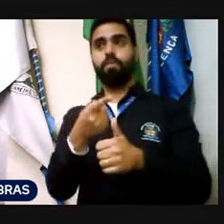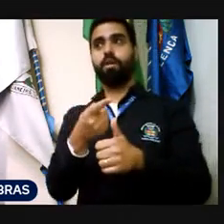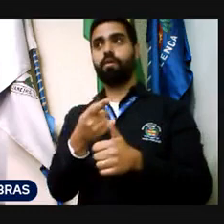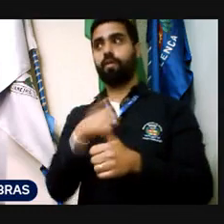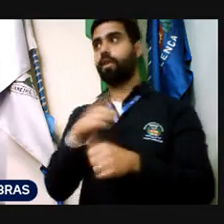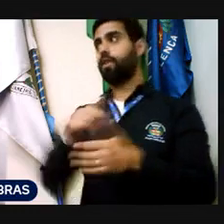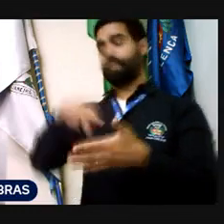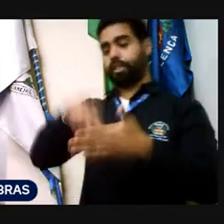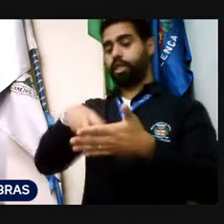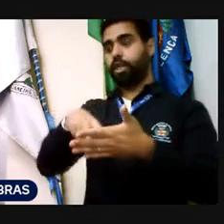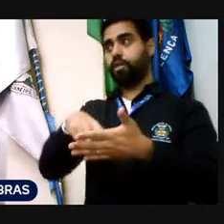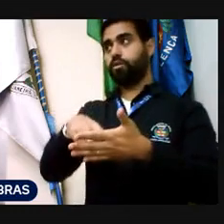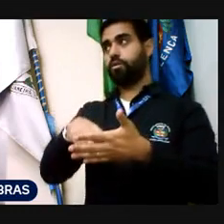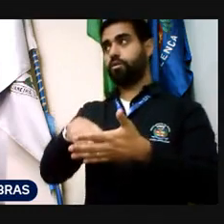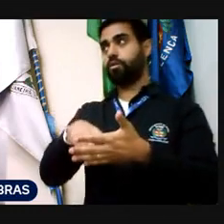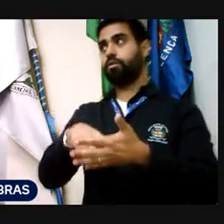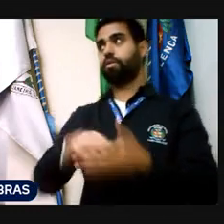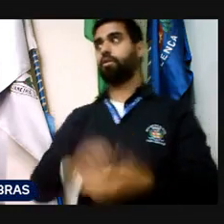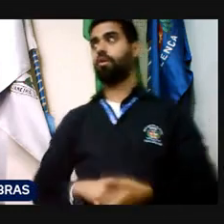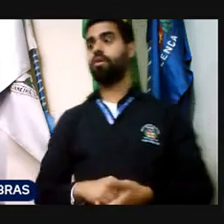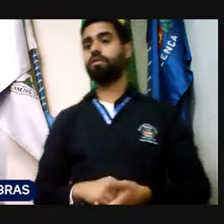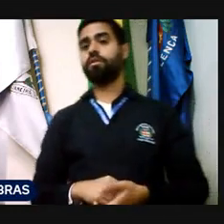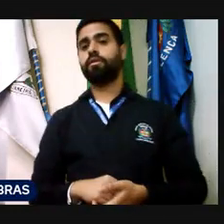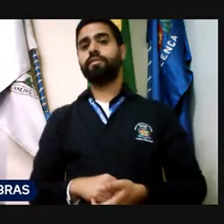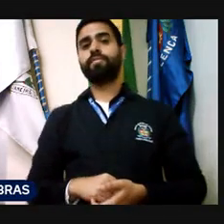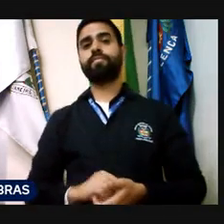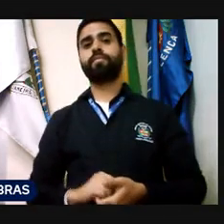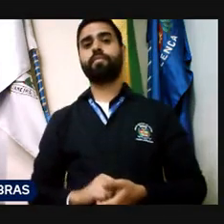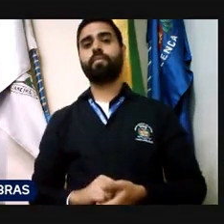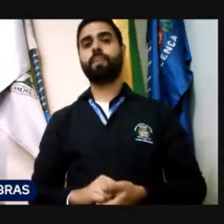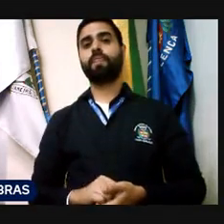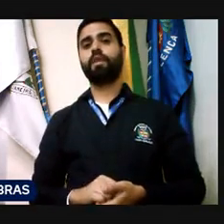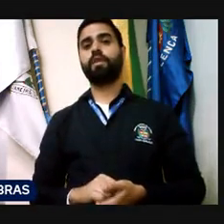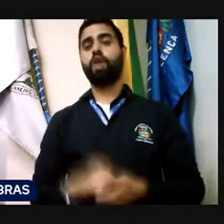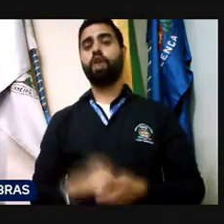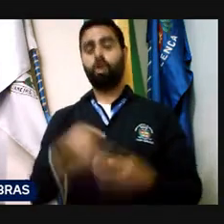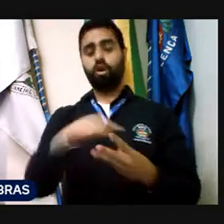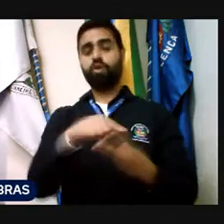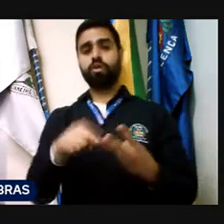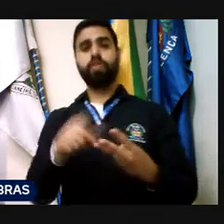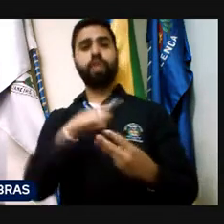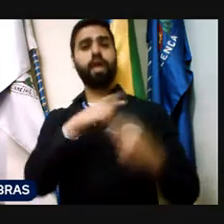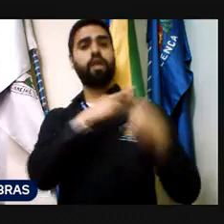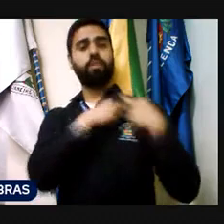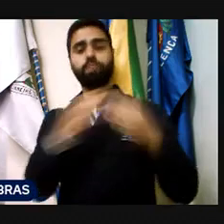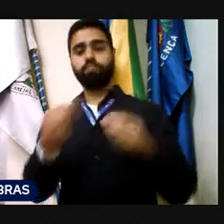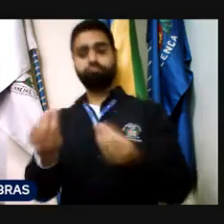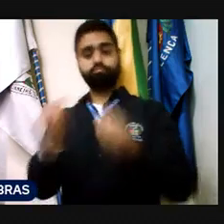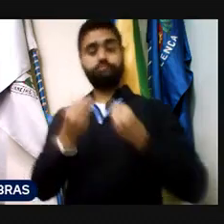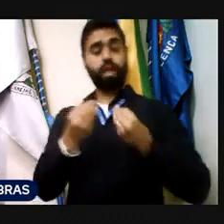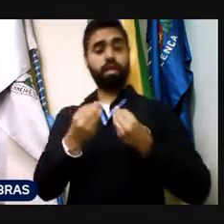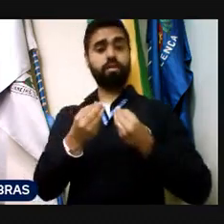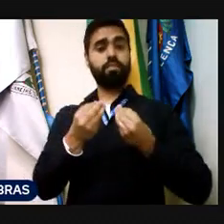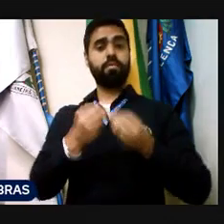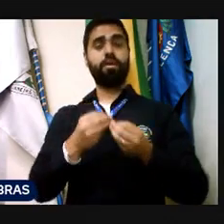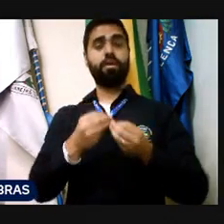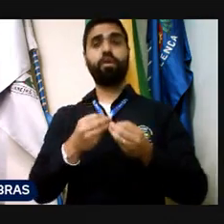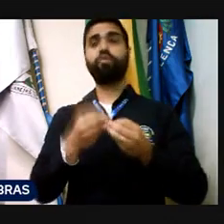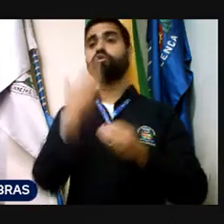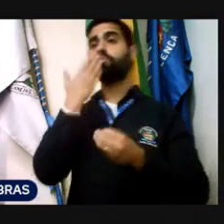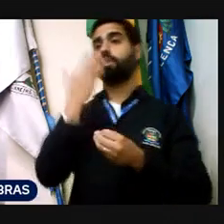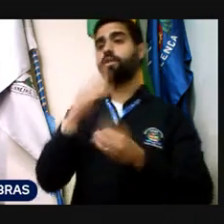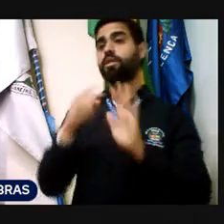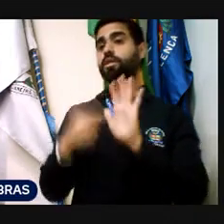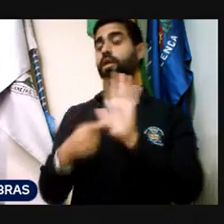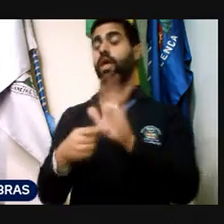pauta. Douglas, Karine e Daniel estão responsáveis em receber os requerimentos